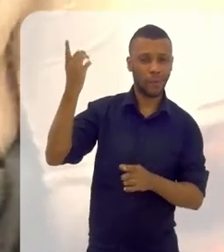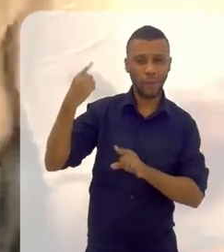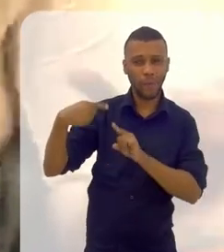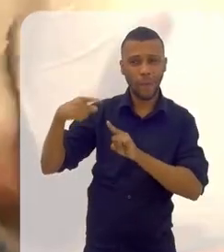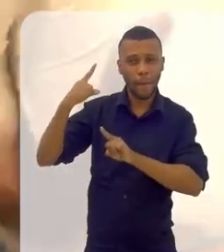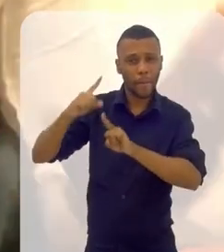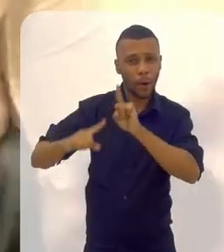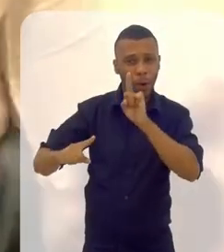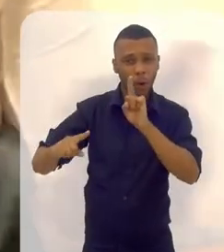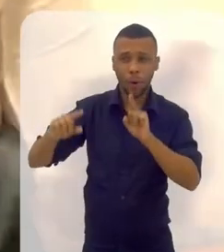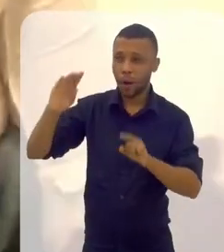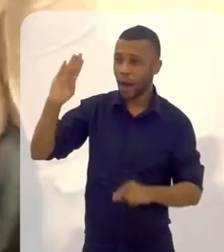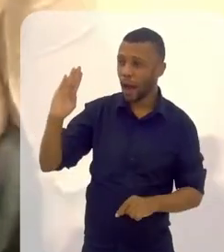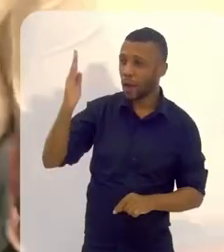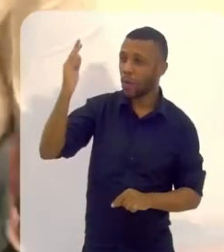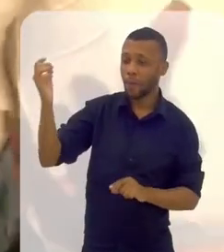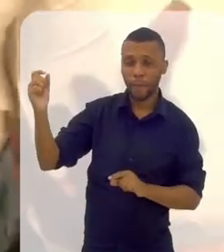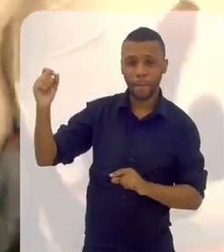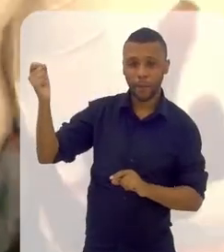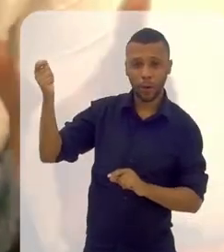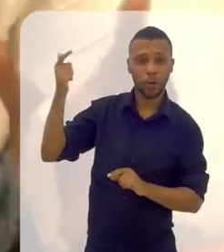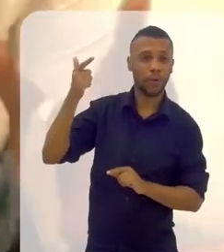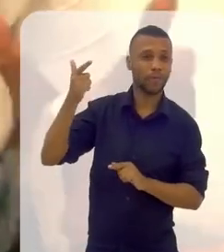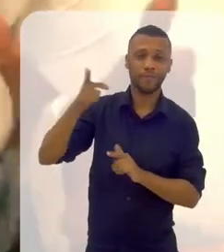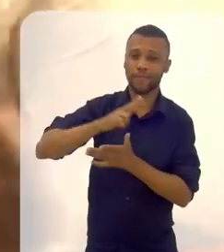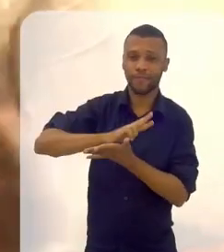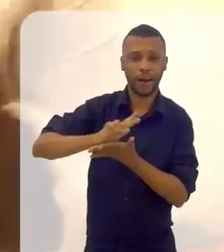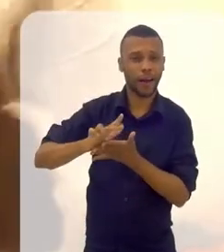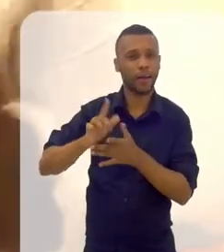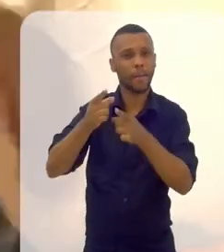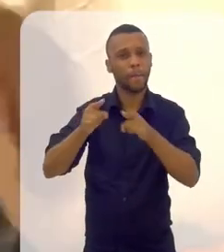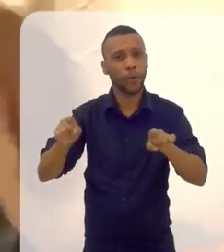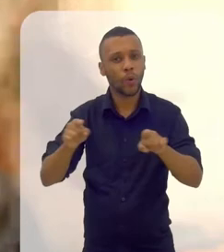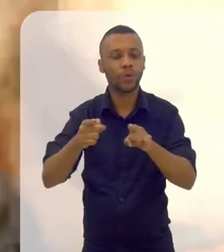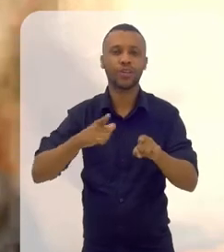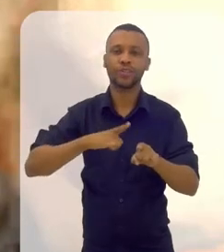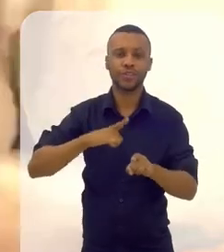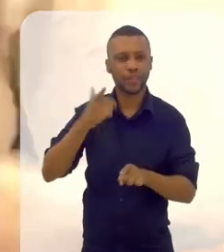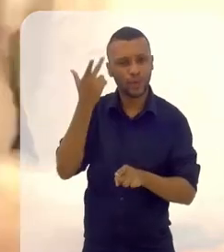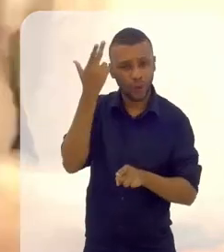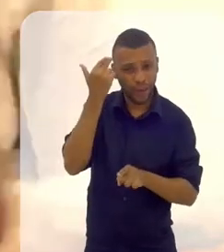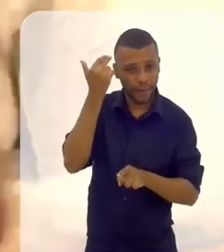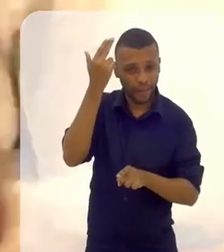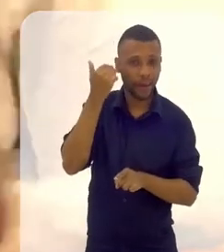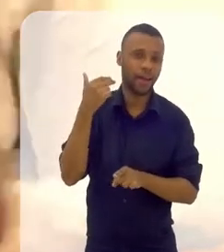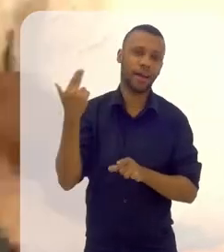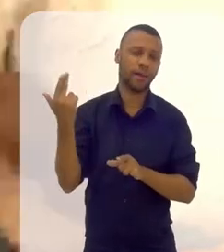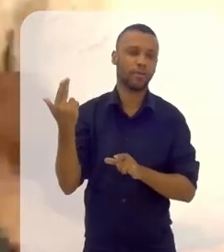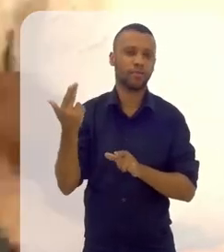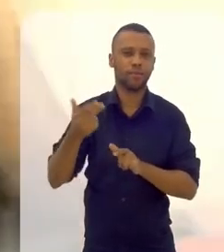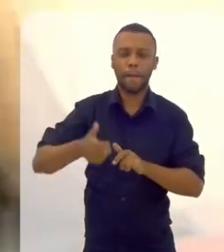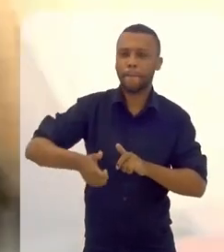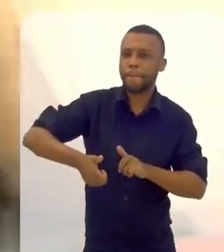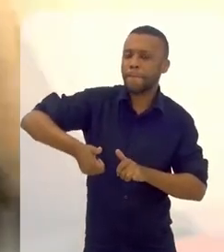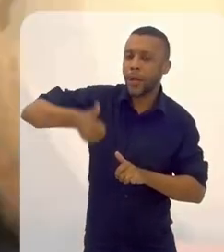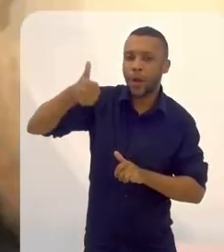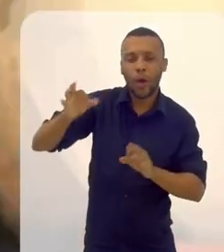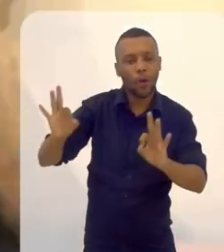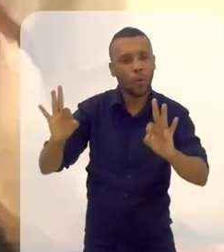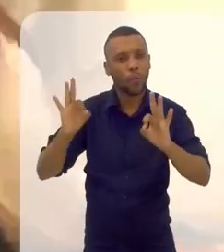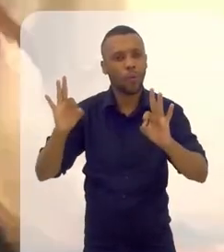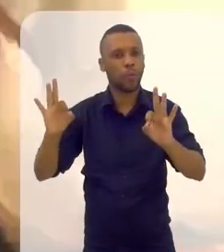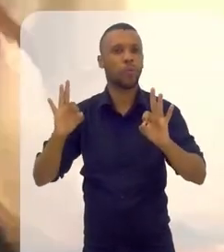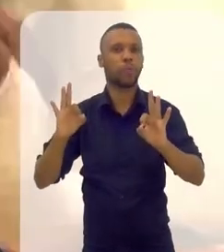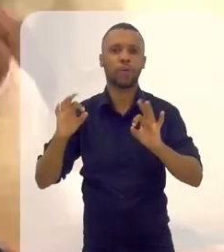sucesso. A Lua me traiu. Várias. Tinha do Cavalo Manco, que era a que eu mais gostava, melhor coreografia do